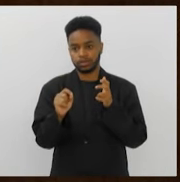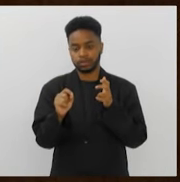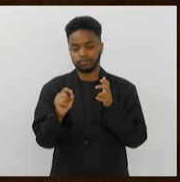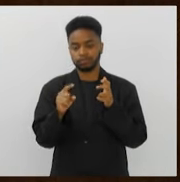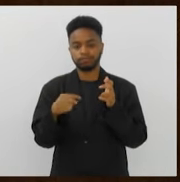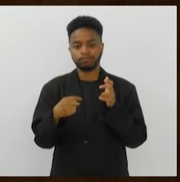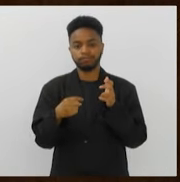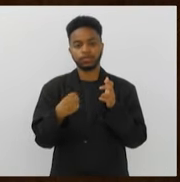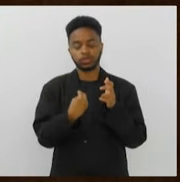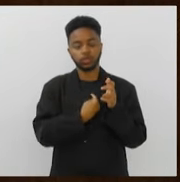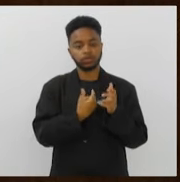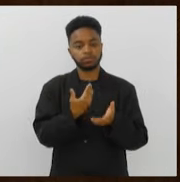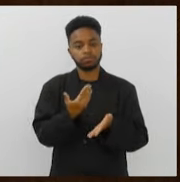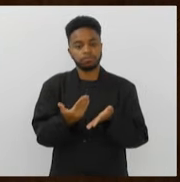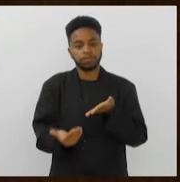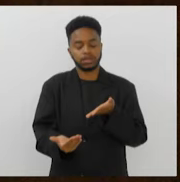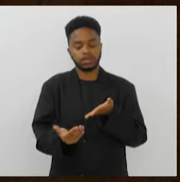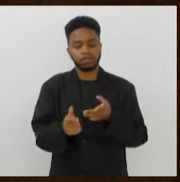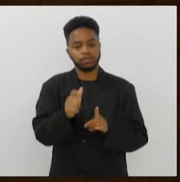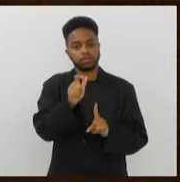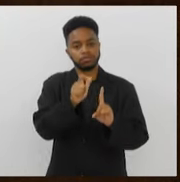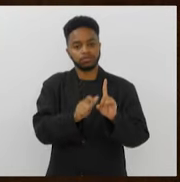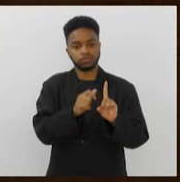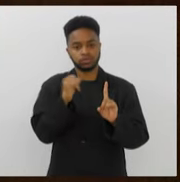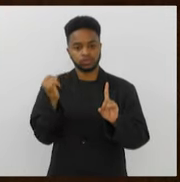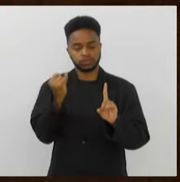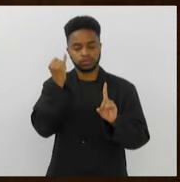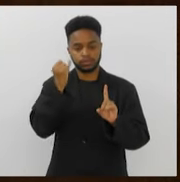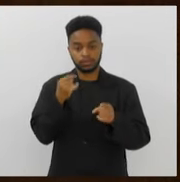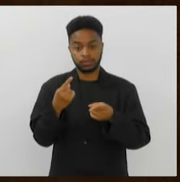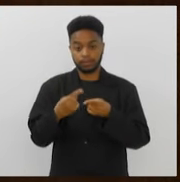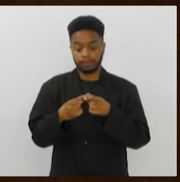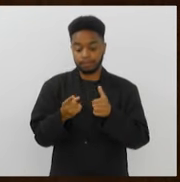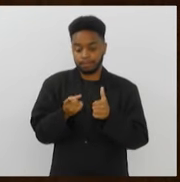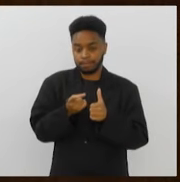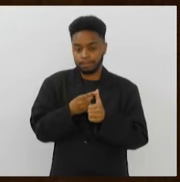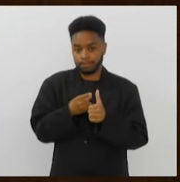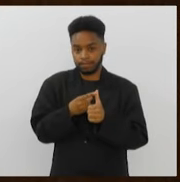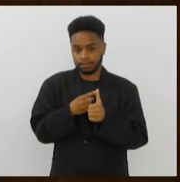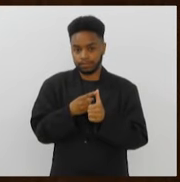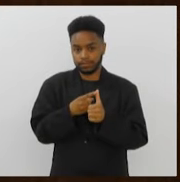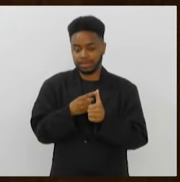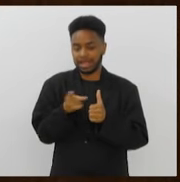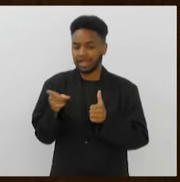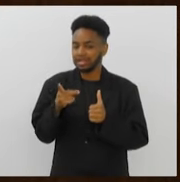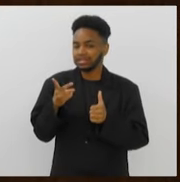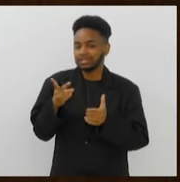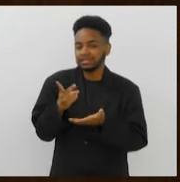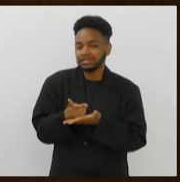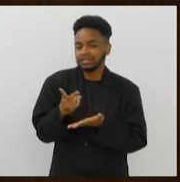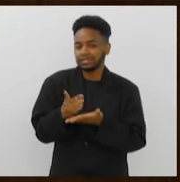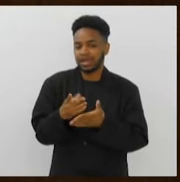perda para o parlamento. Primeiro, porque ele era de uma alegria